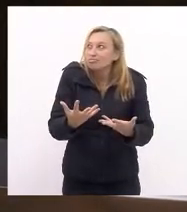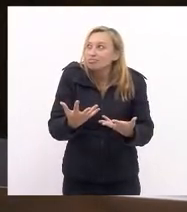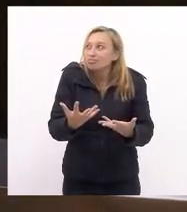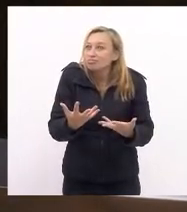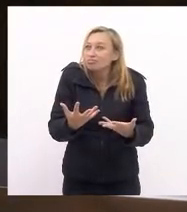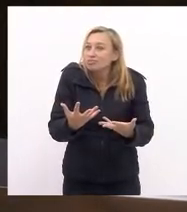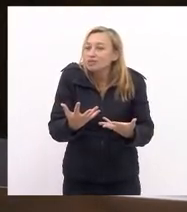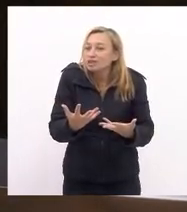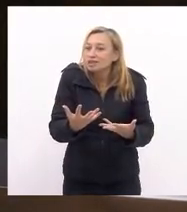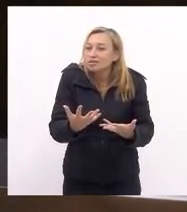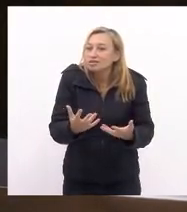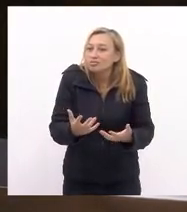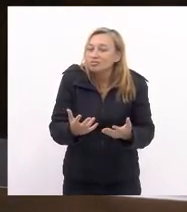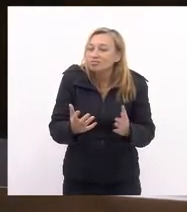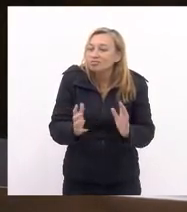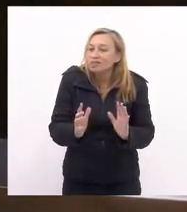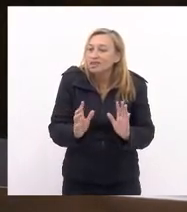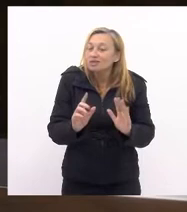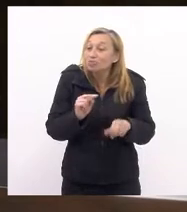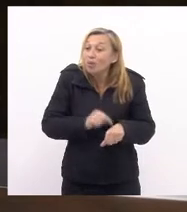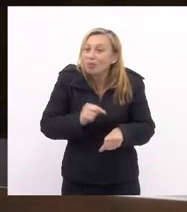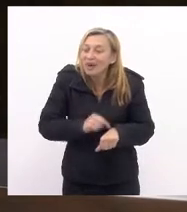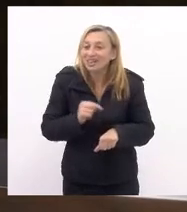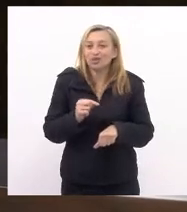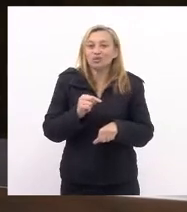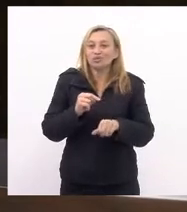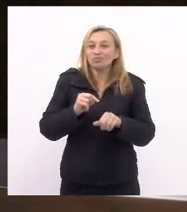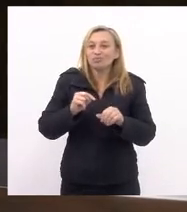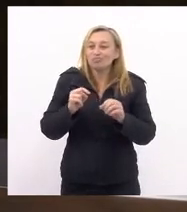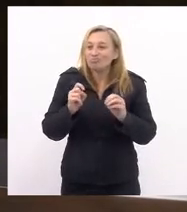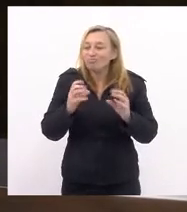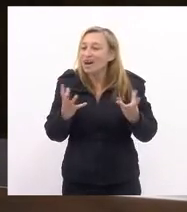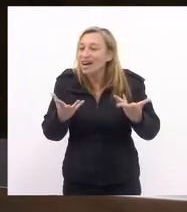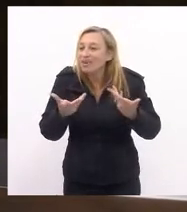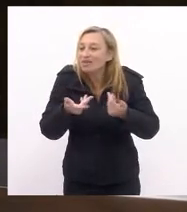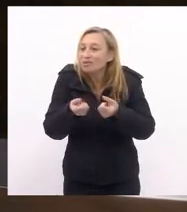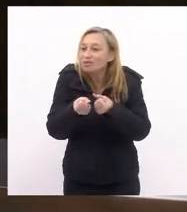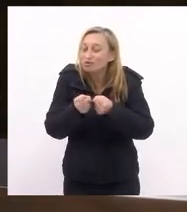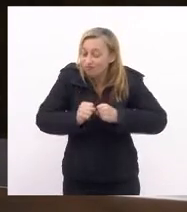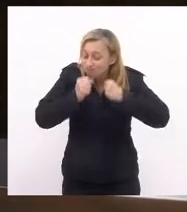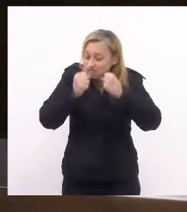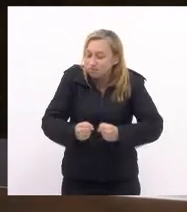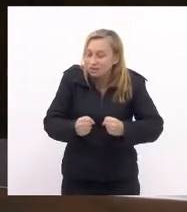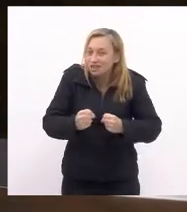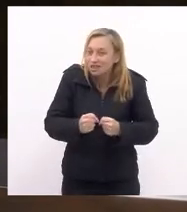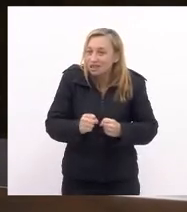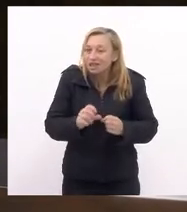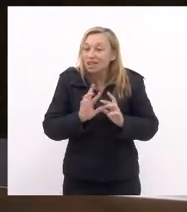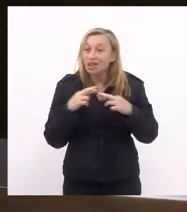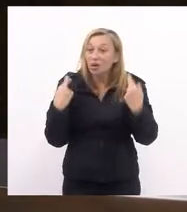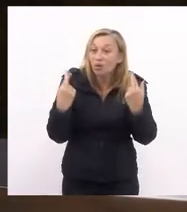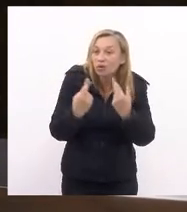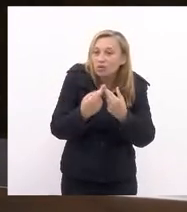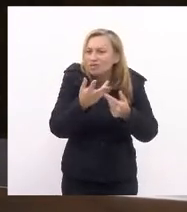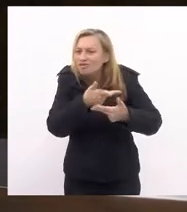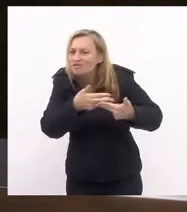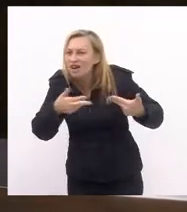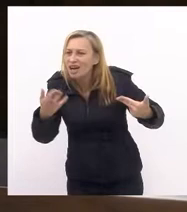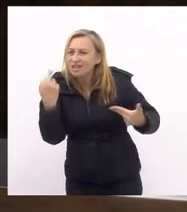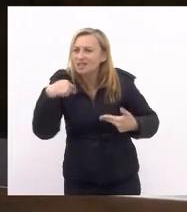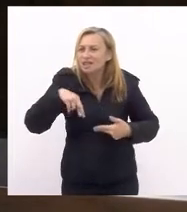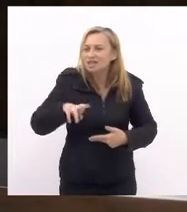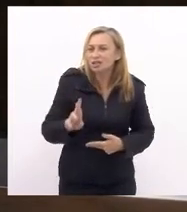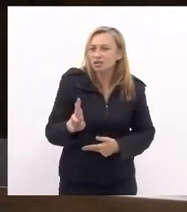com esse evento, um evento tão mágico, tão poderoso, em que reúne tantas